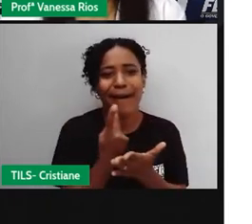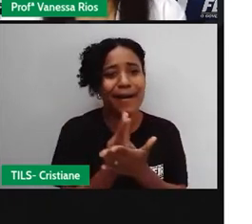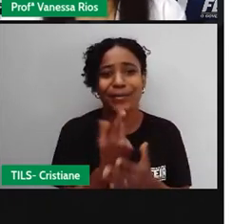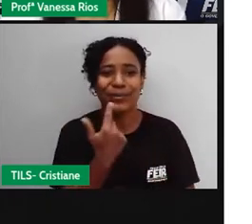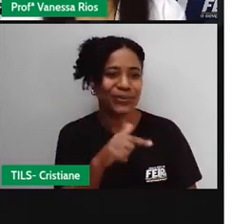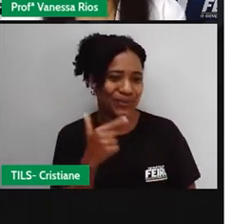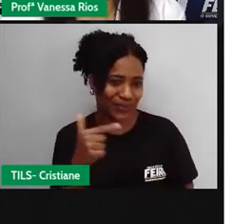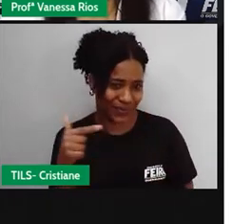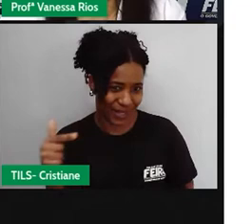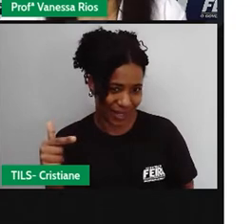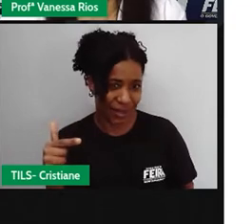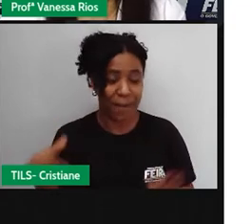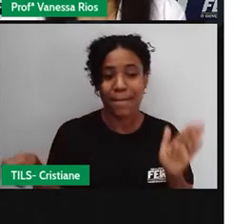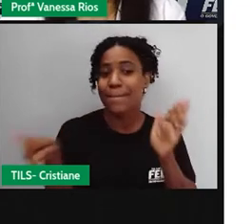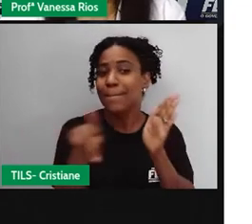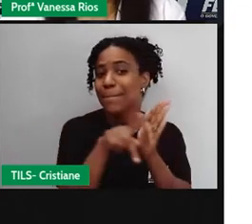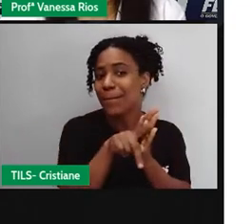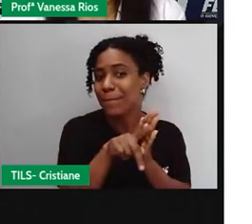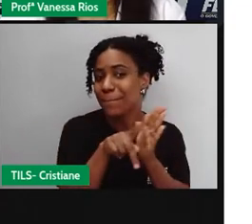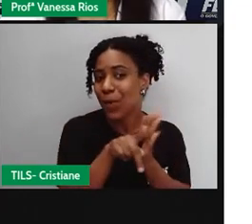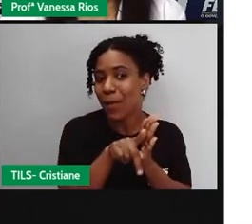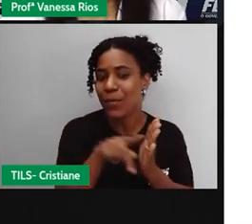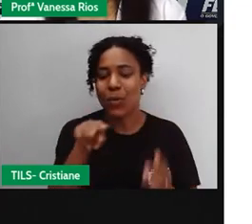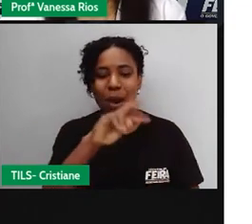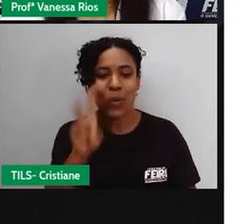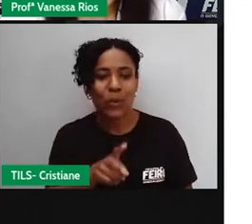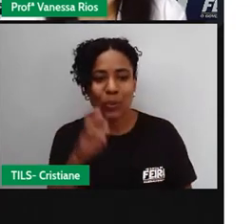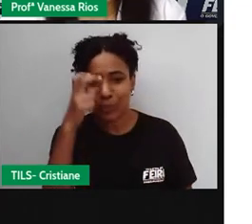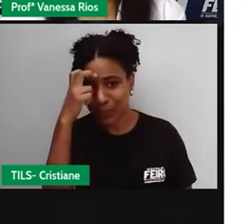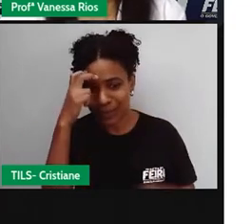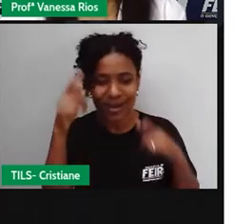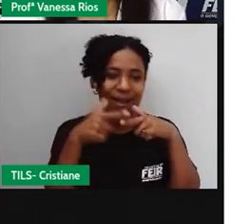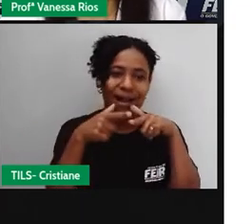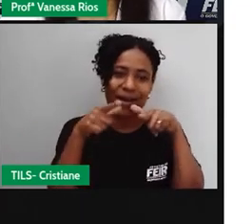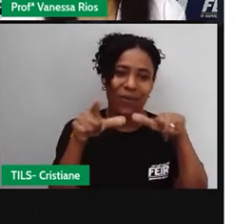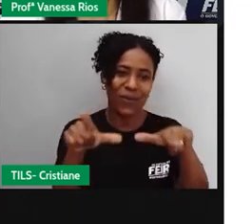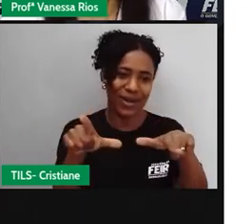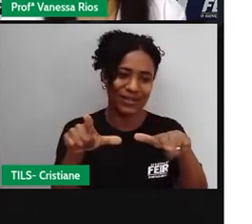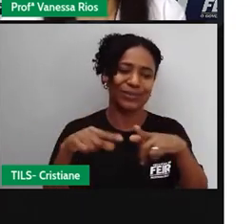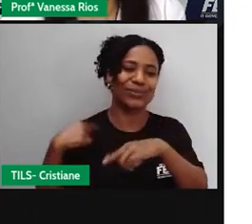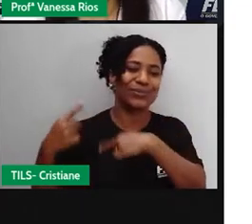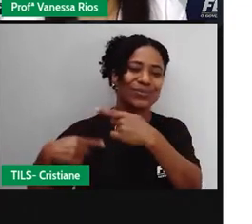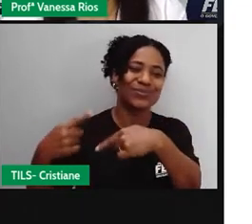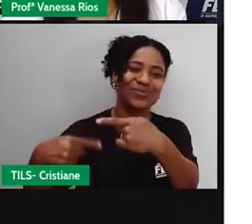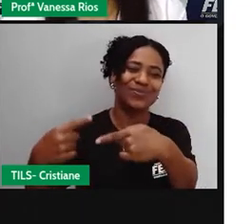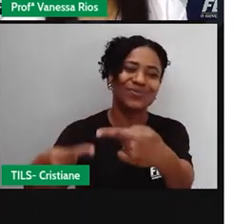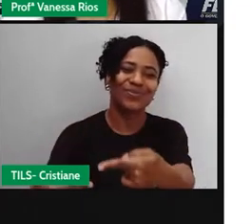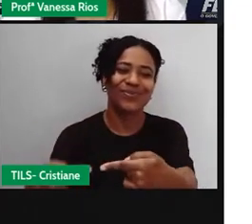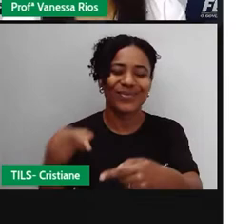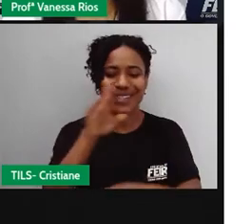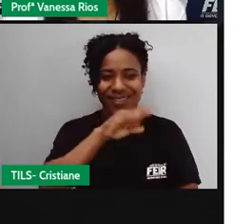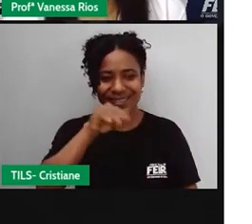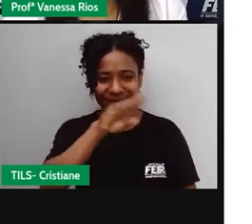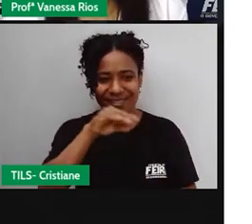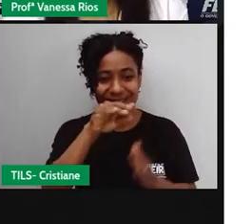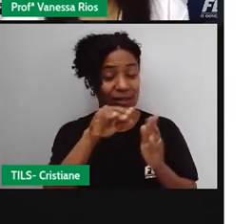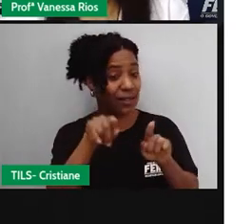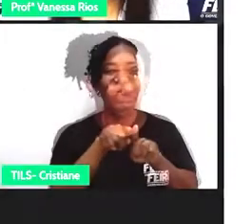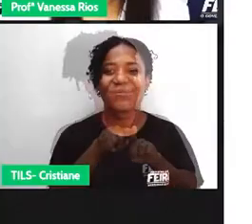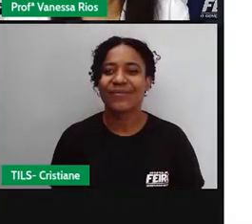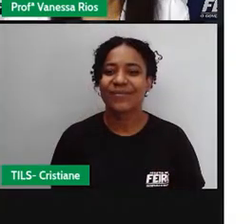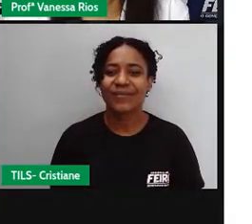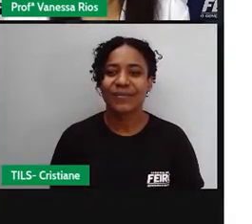considera como pertencente aí à cultura, à linguagem que é passada através da escrita desse tipo de